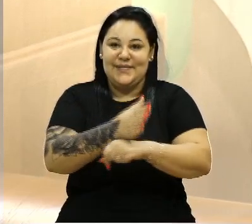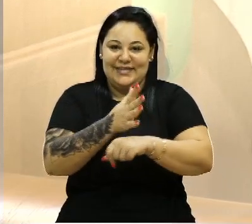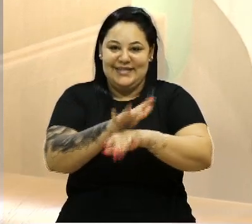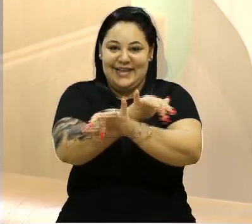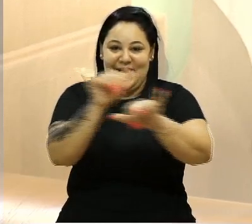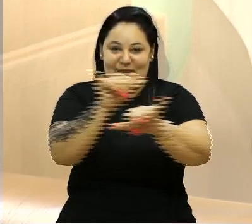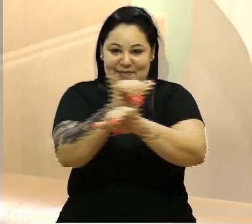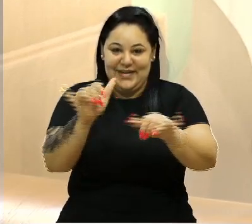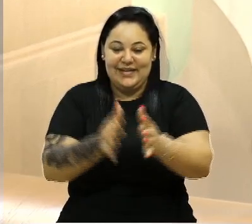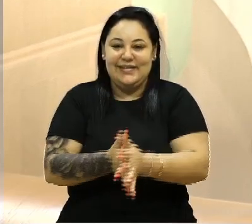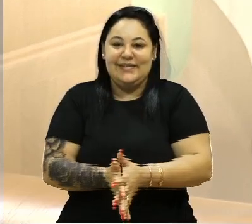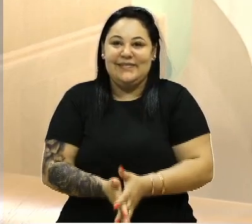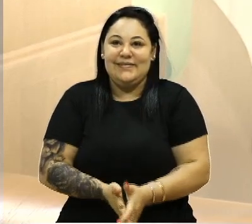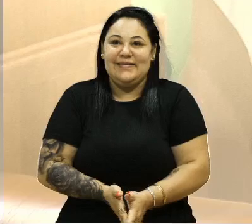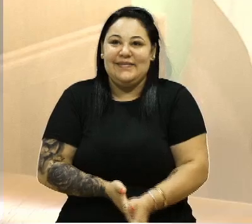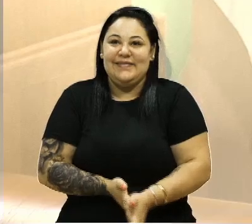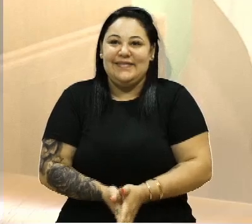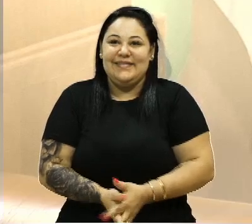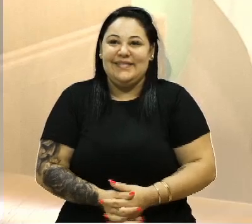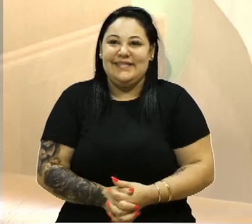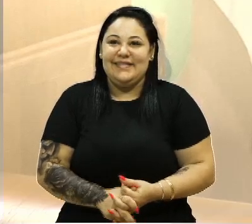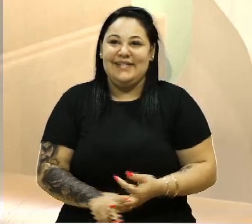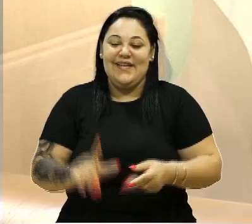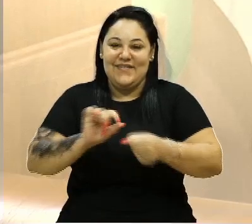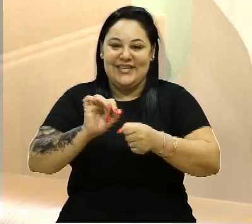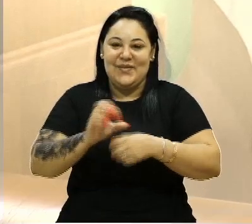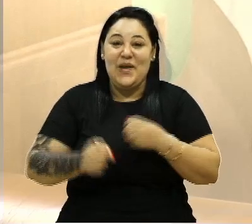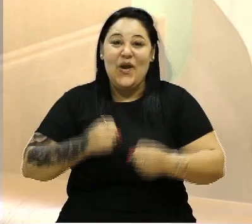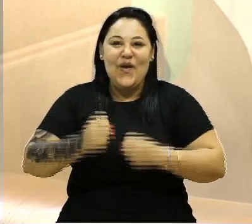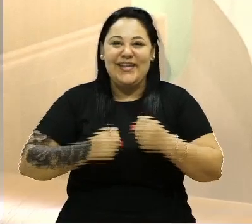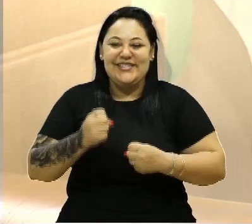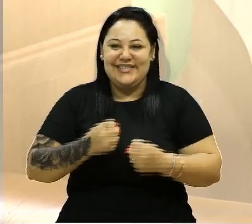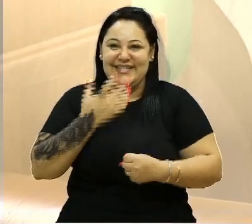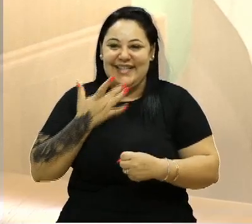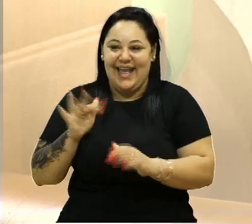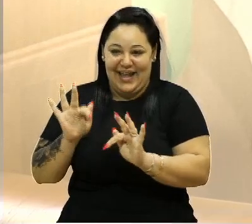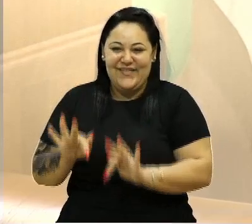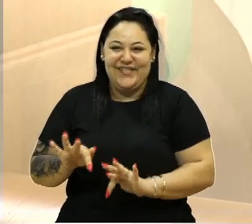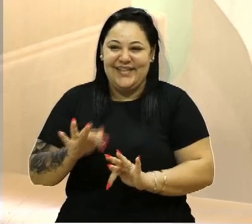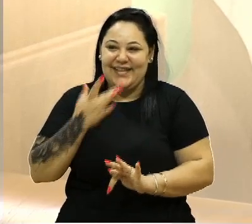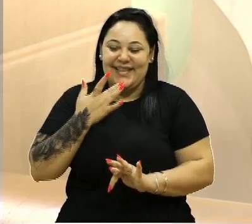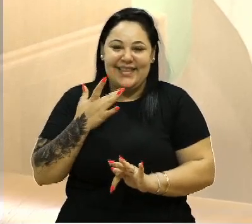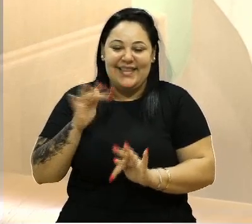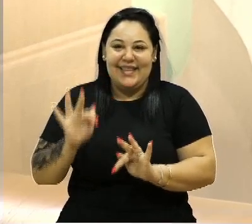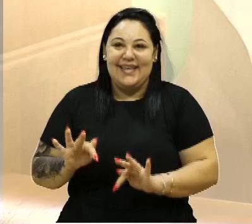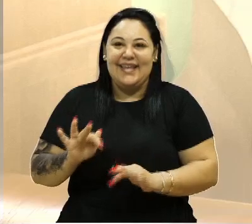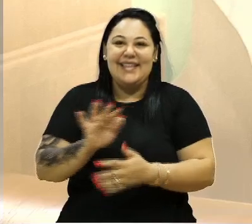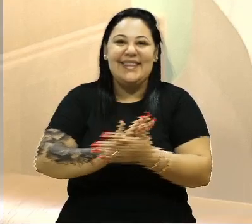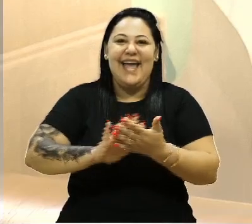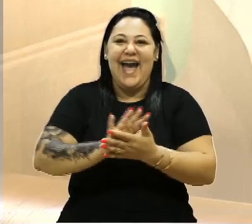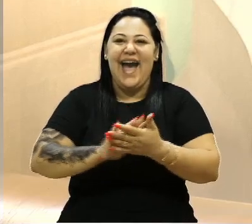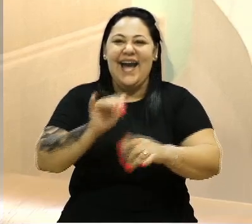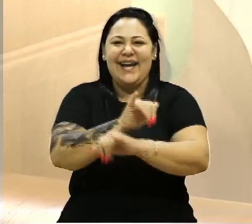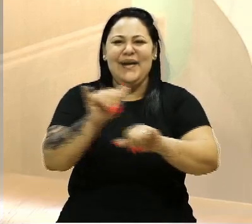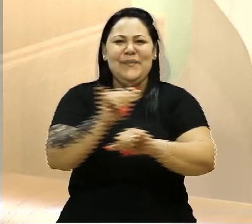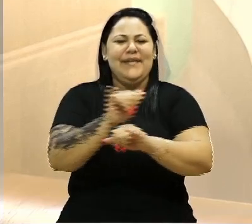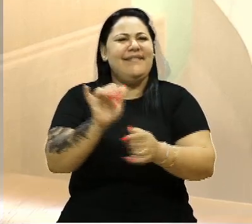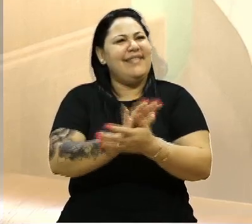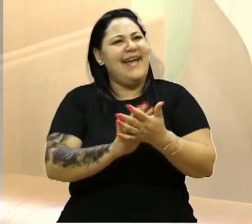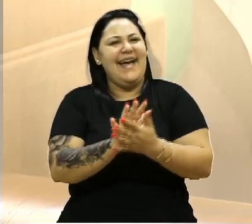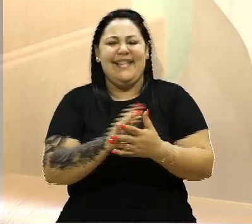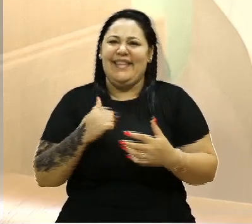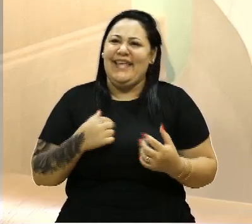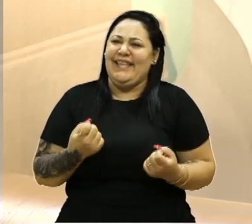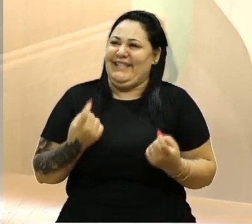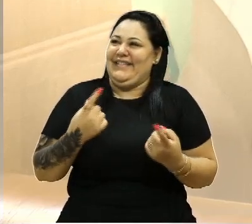fazendo uma corridinha de final de tarde em nada de campanha. Digo, esse meu colega